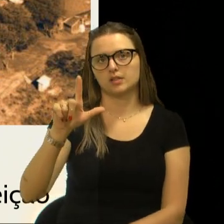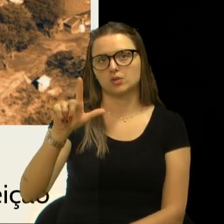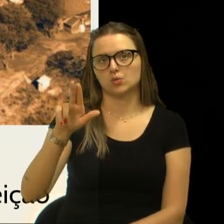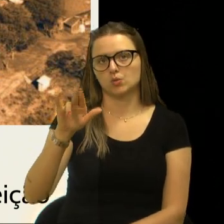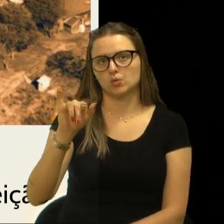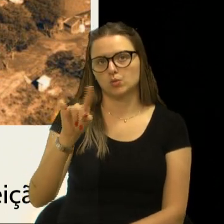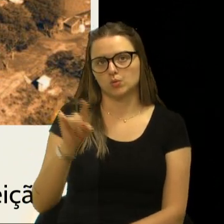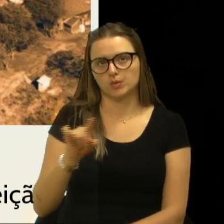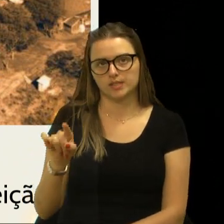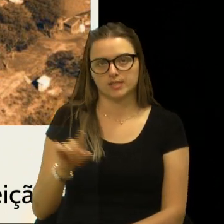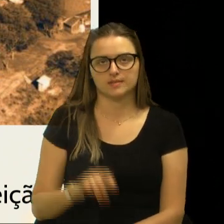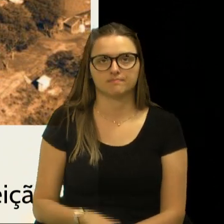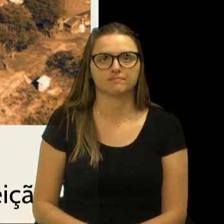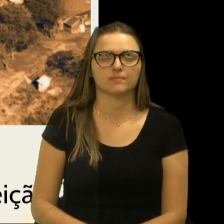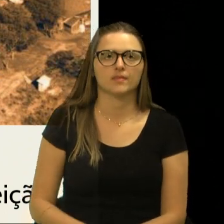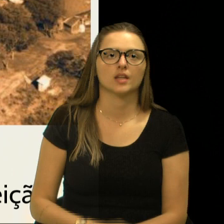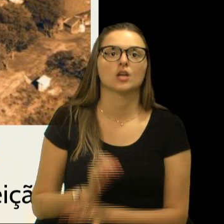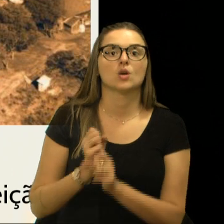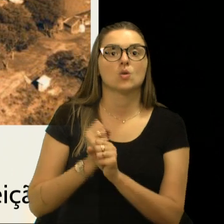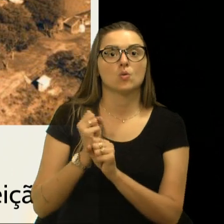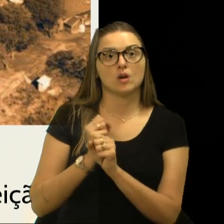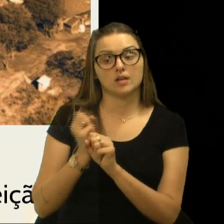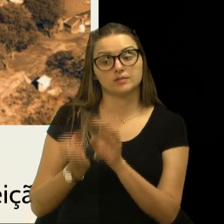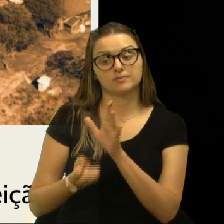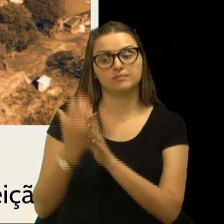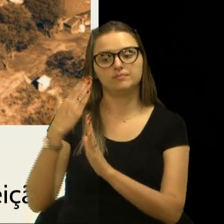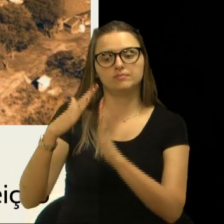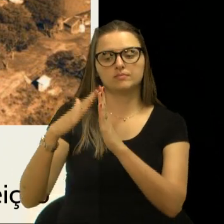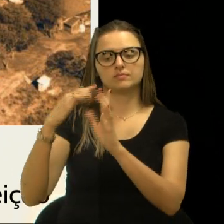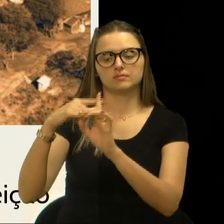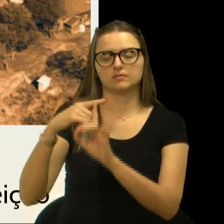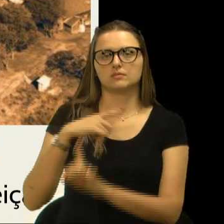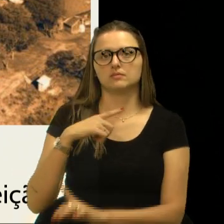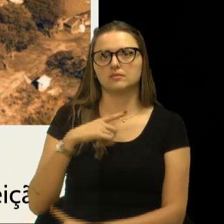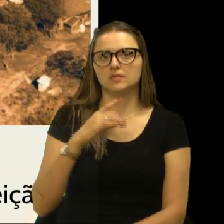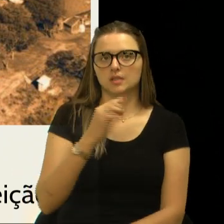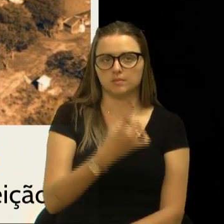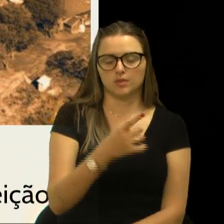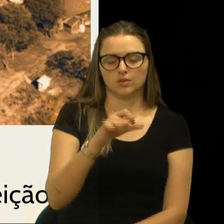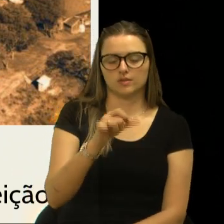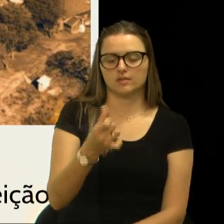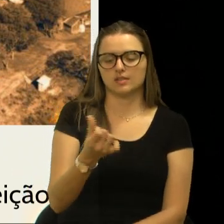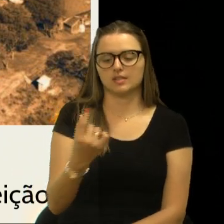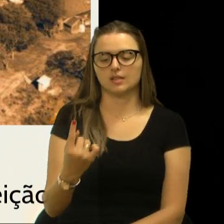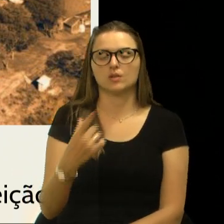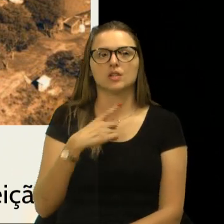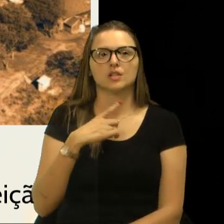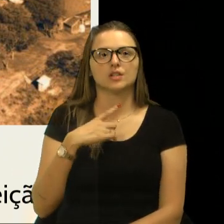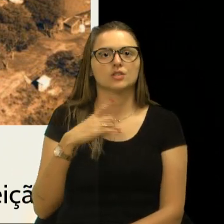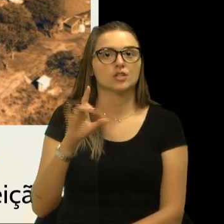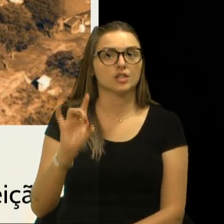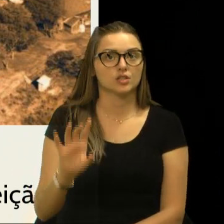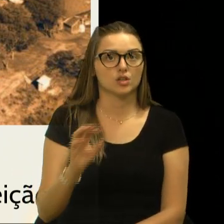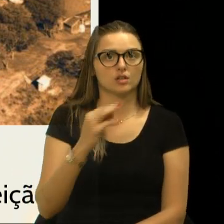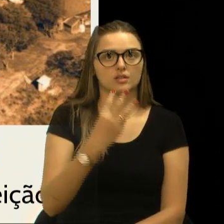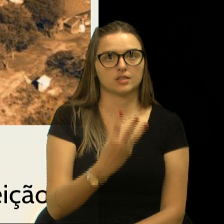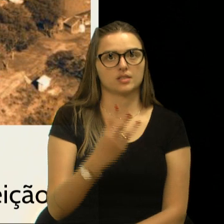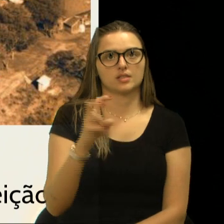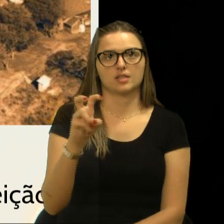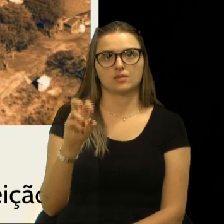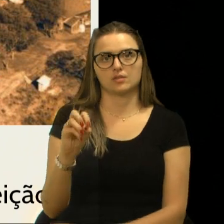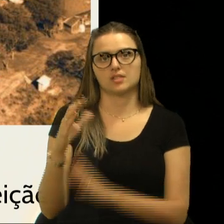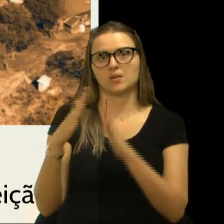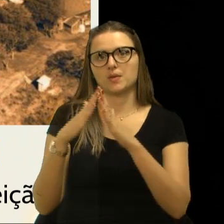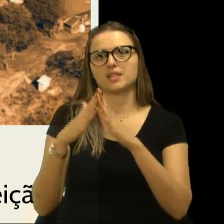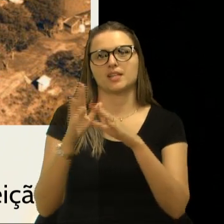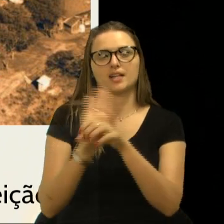Marim. No ano de sua criação, existiam apenas, em 1961, apenas 350 casas no